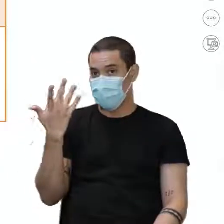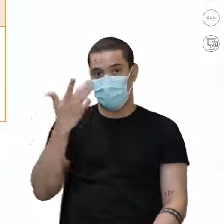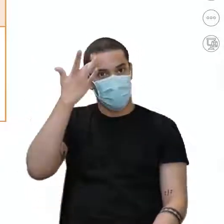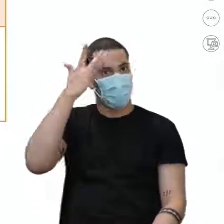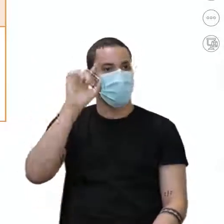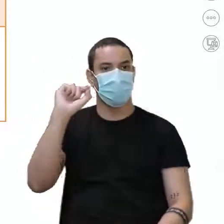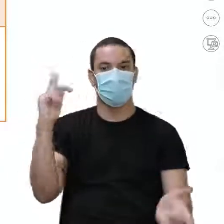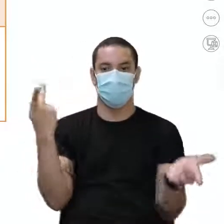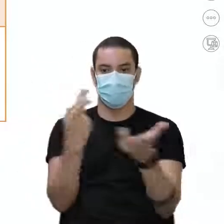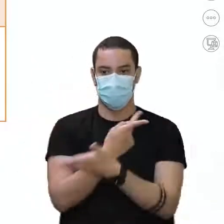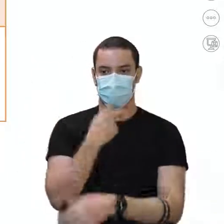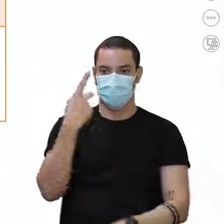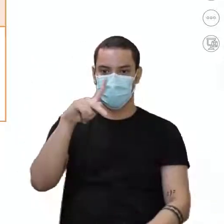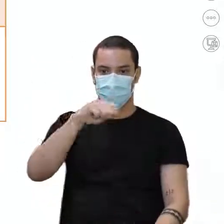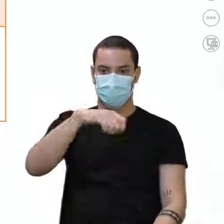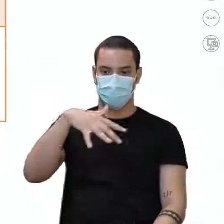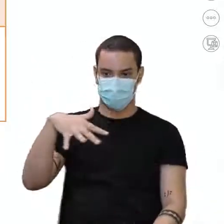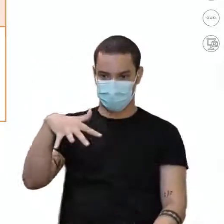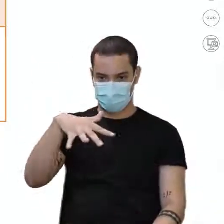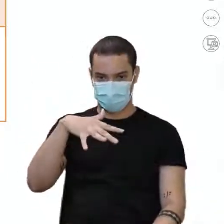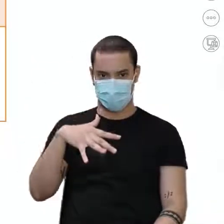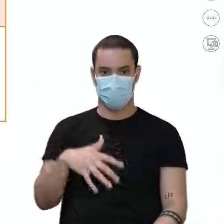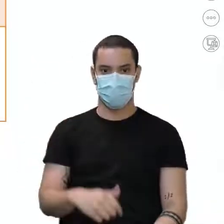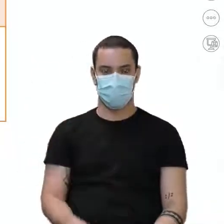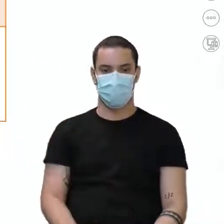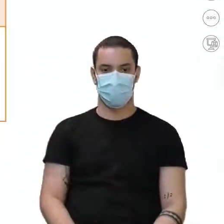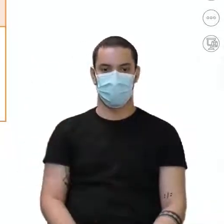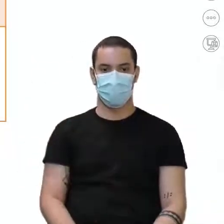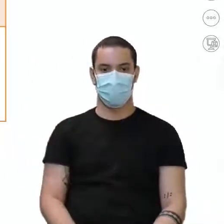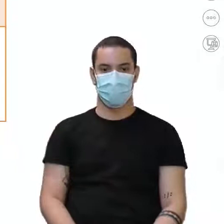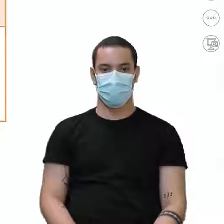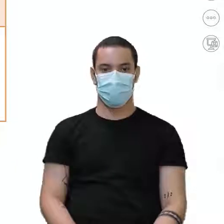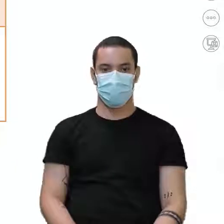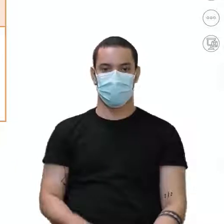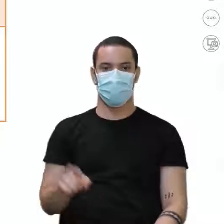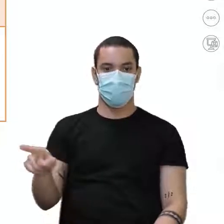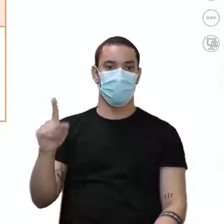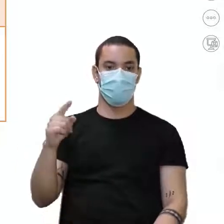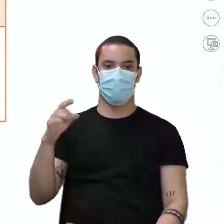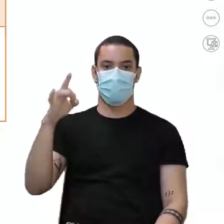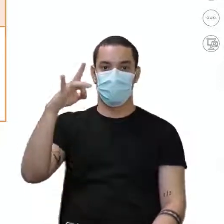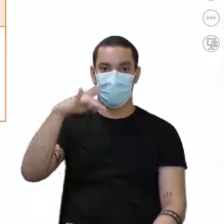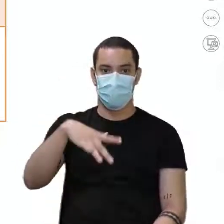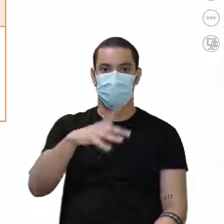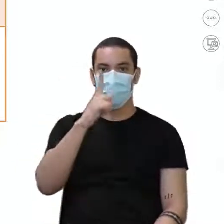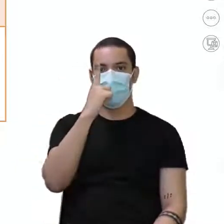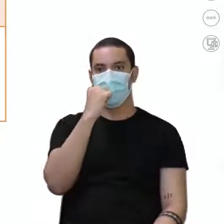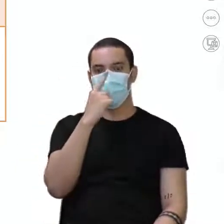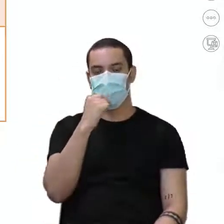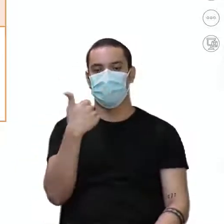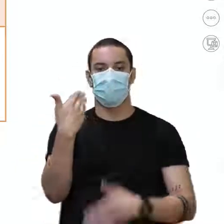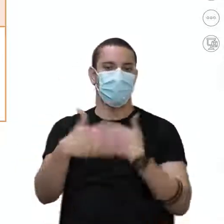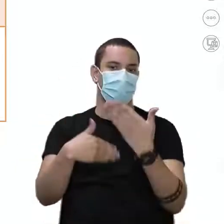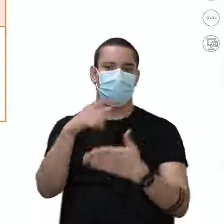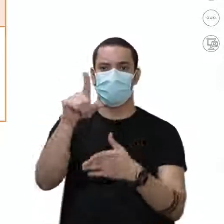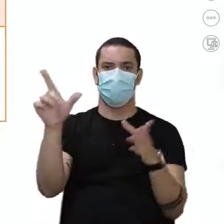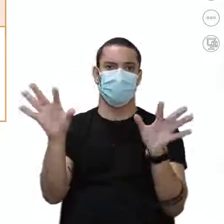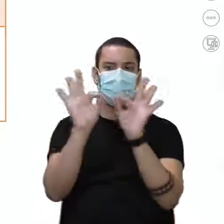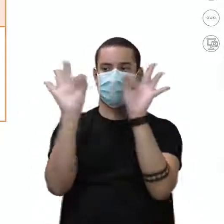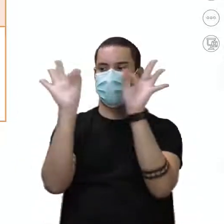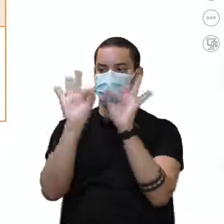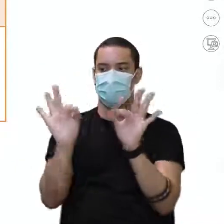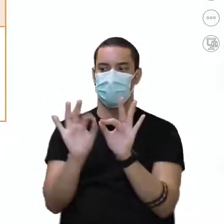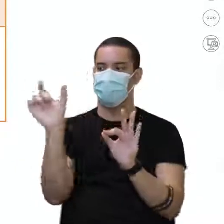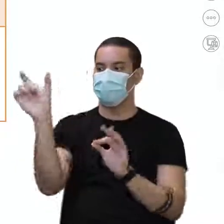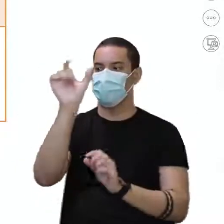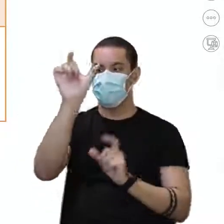recentemente. Aí aqui eu tenho in the mud, ou seja, na lama, tá? E aí você vai formando suas frases de acordo com